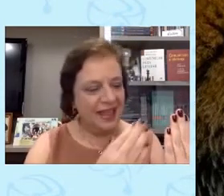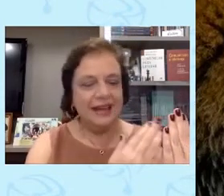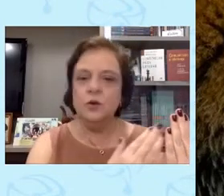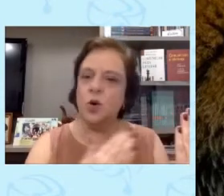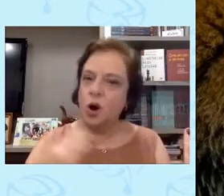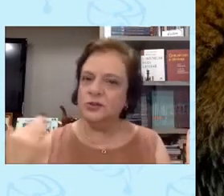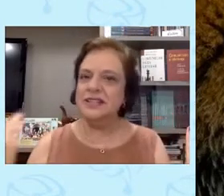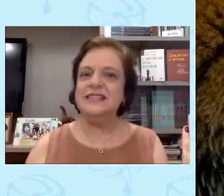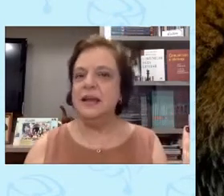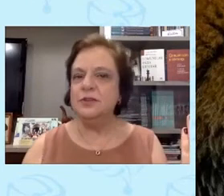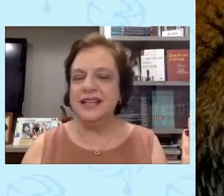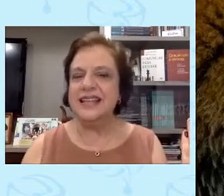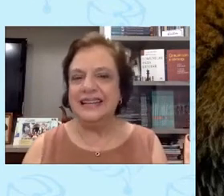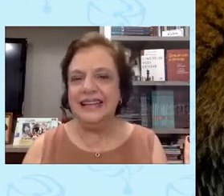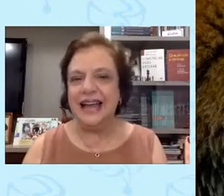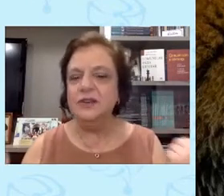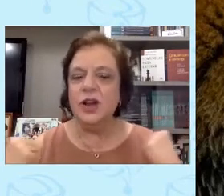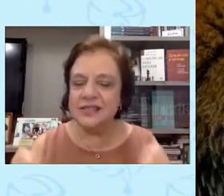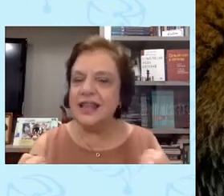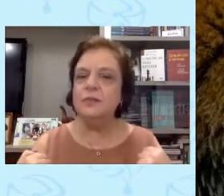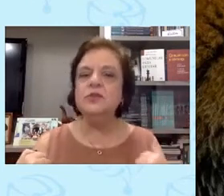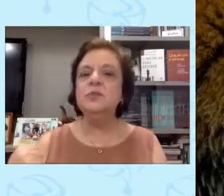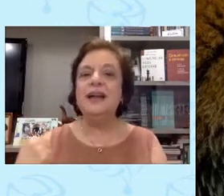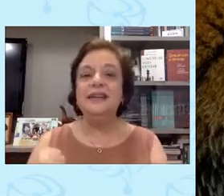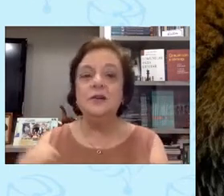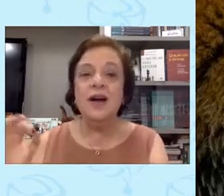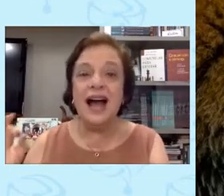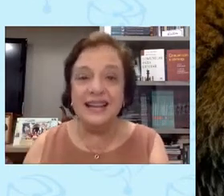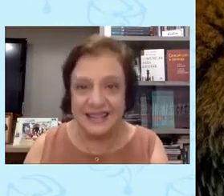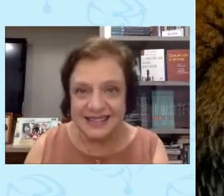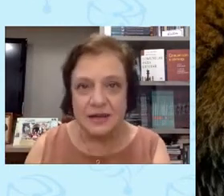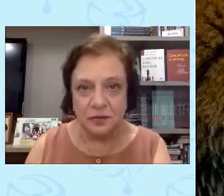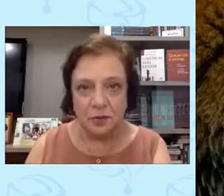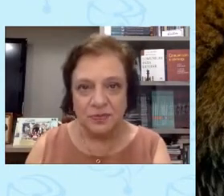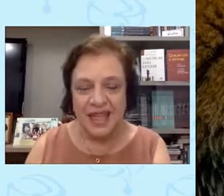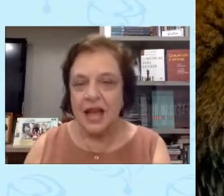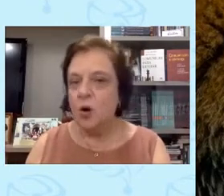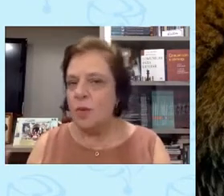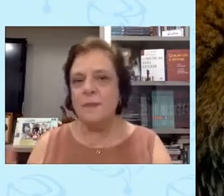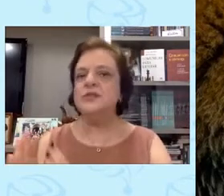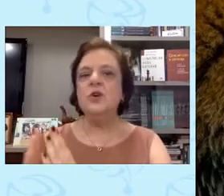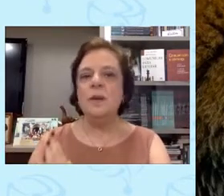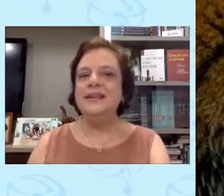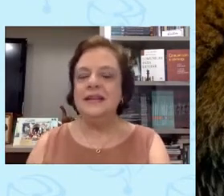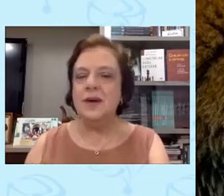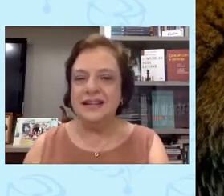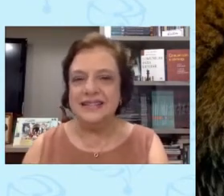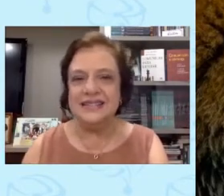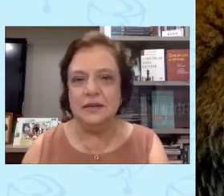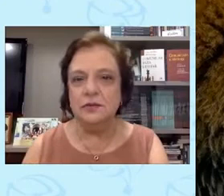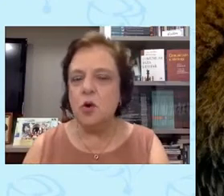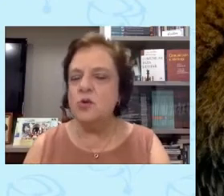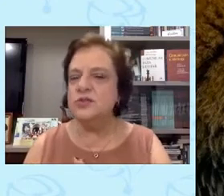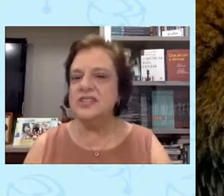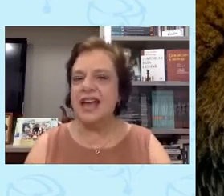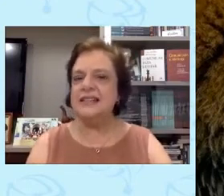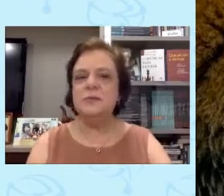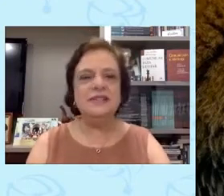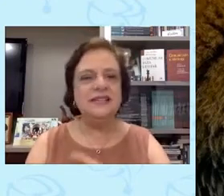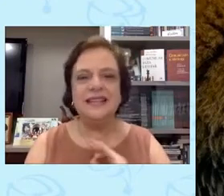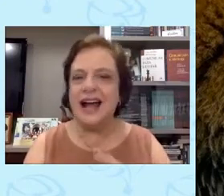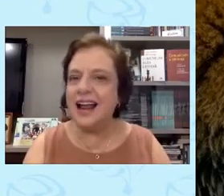passivo. No outro extremo dessa linha, nós temos o padrão agressivo. Uma pessoa padrão agressivo